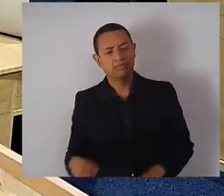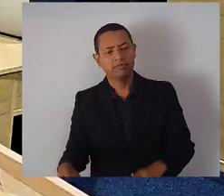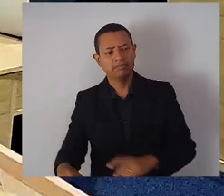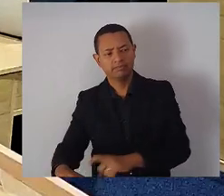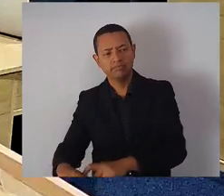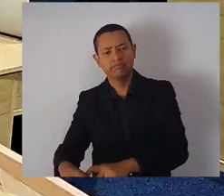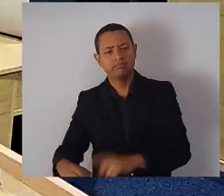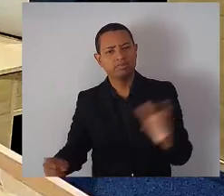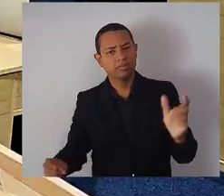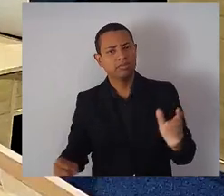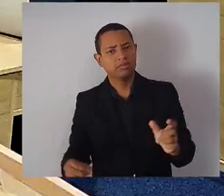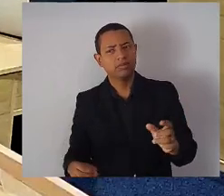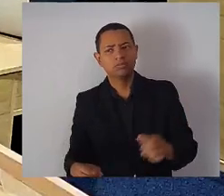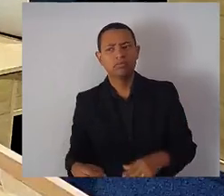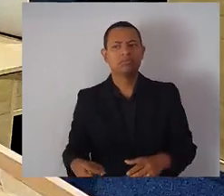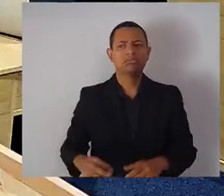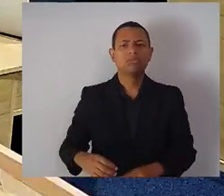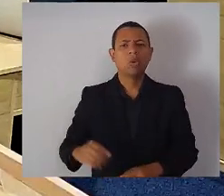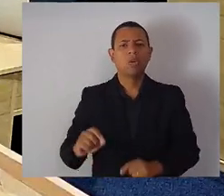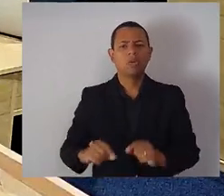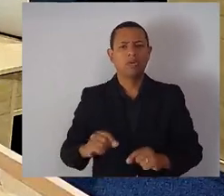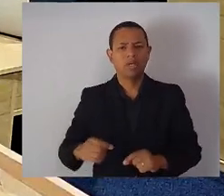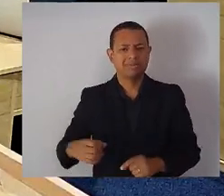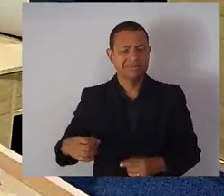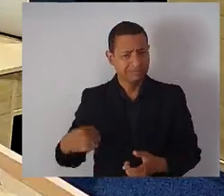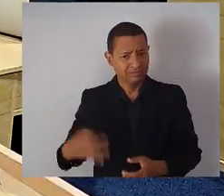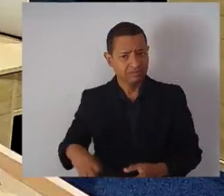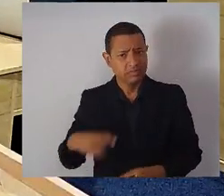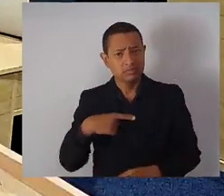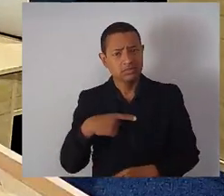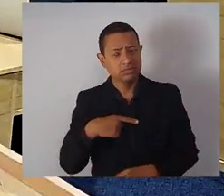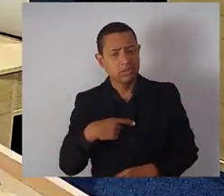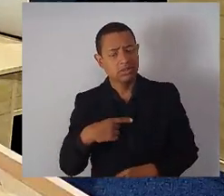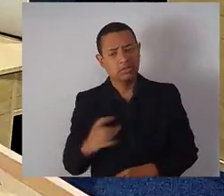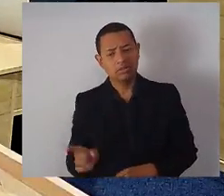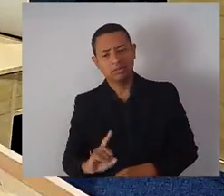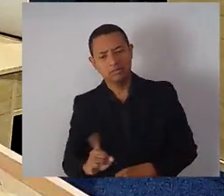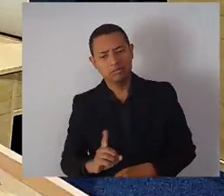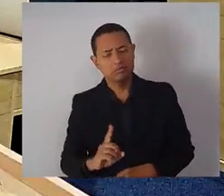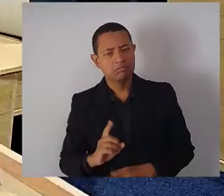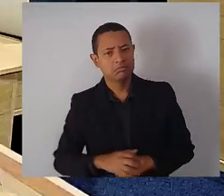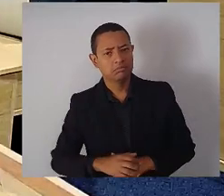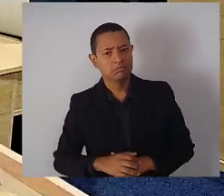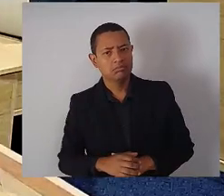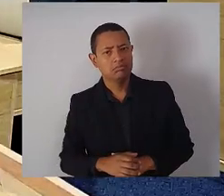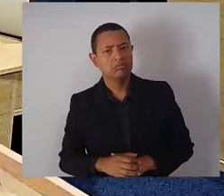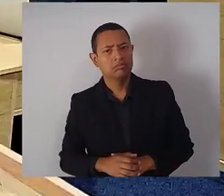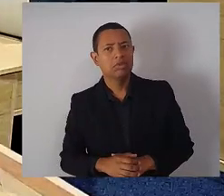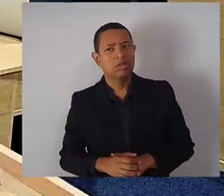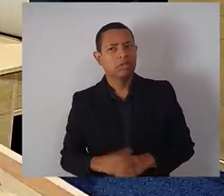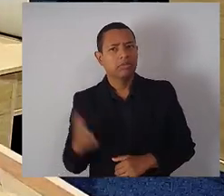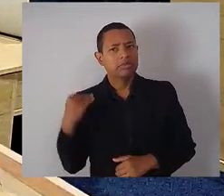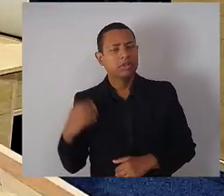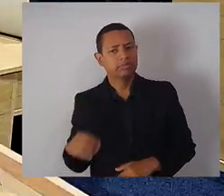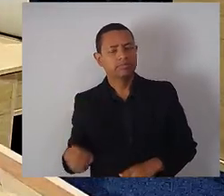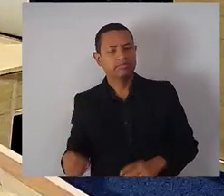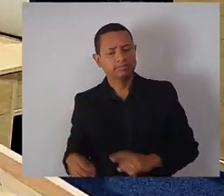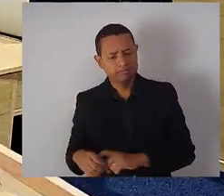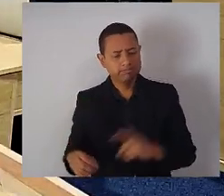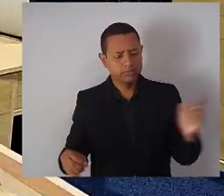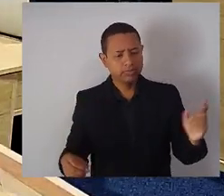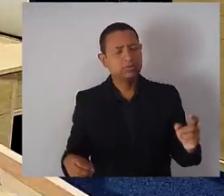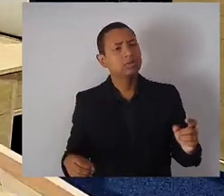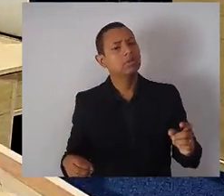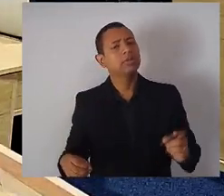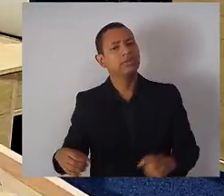a desfiliação partidária. É um fato estanque. Ocorreu naquele momento. E naquele momento estava presente,